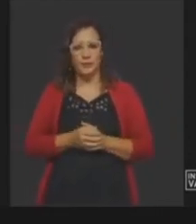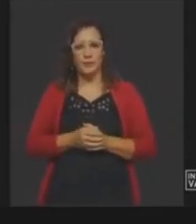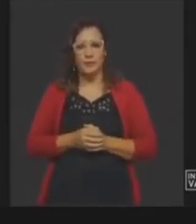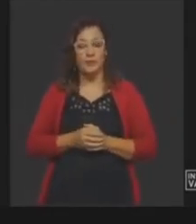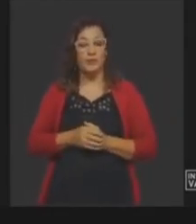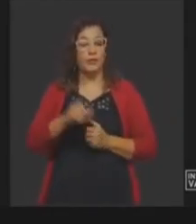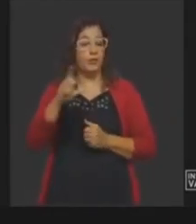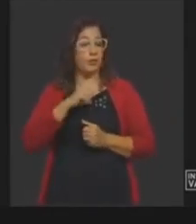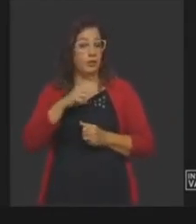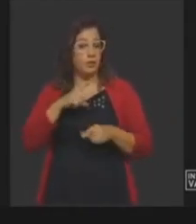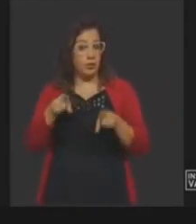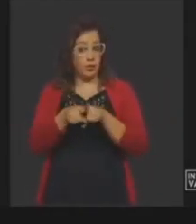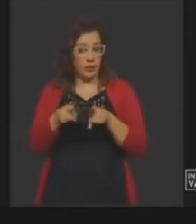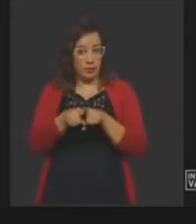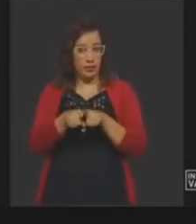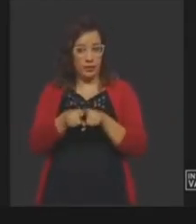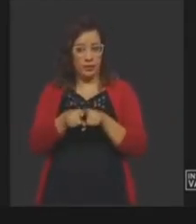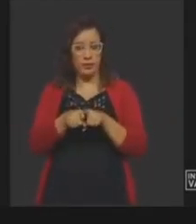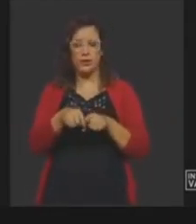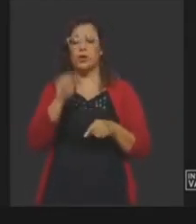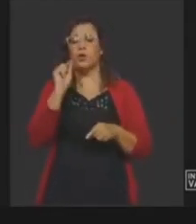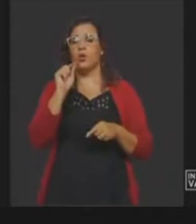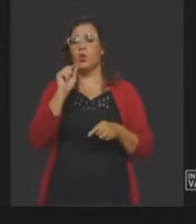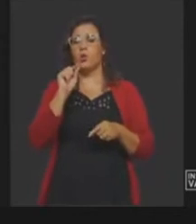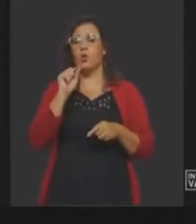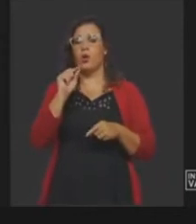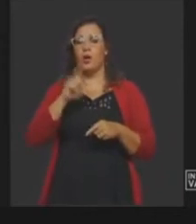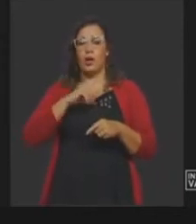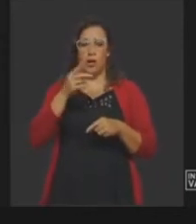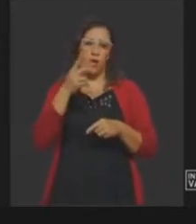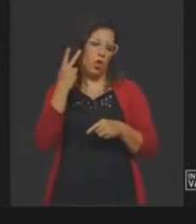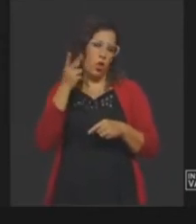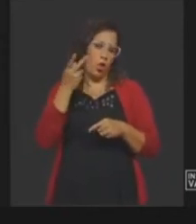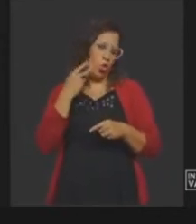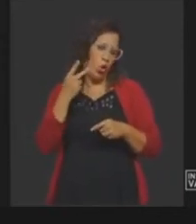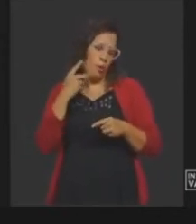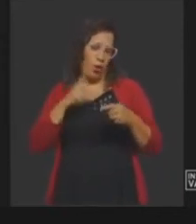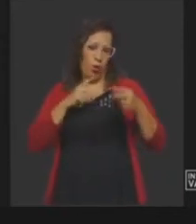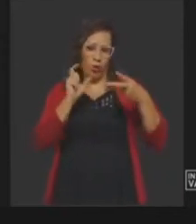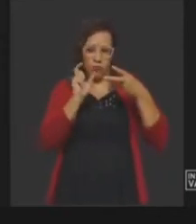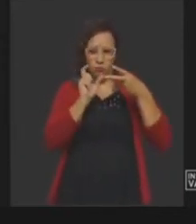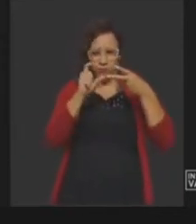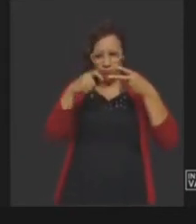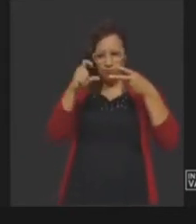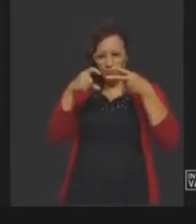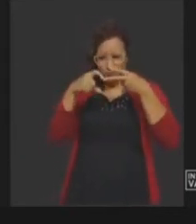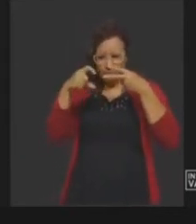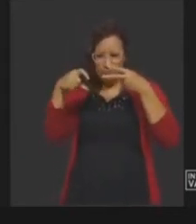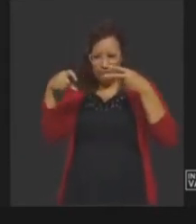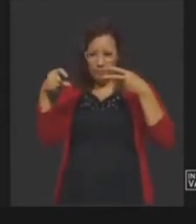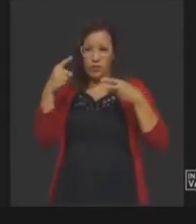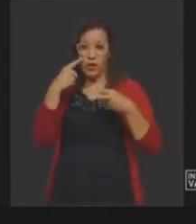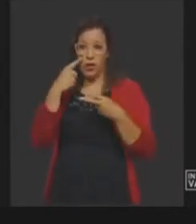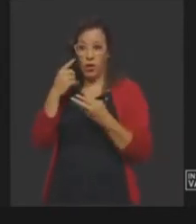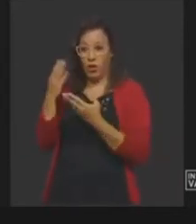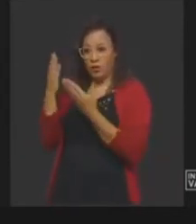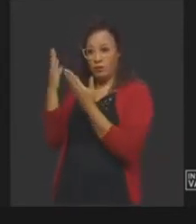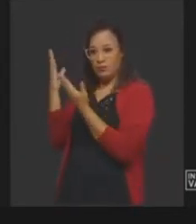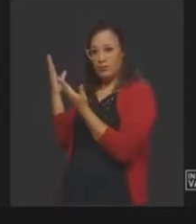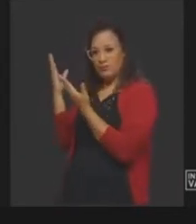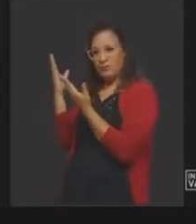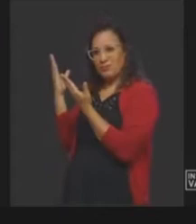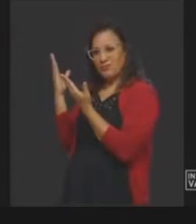temos aqui primeiro um gene normal, que está ali representado, essa barrinha vermelha logo acima lá na figura. Primeira coisa que você vê.